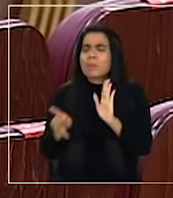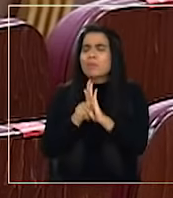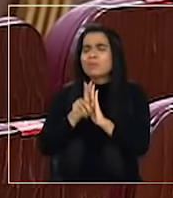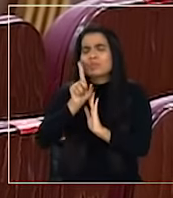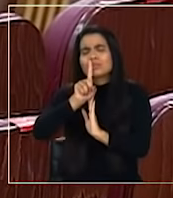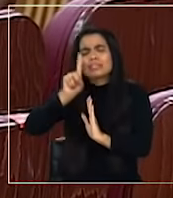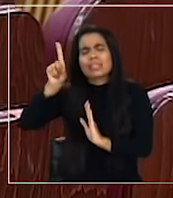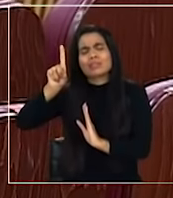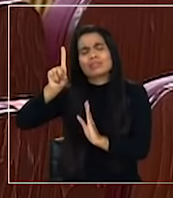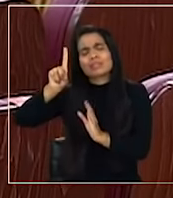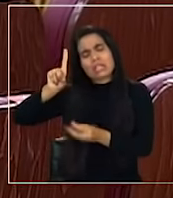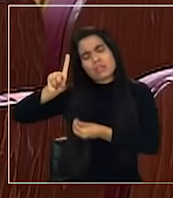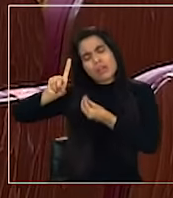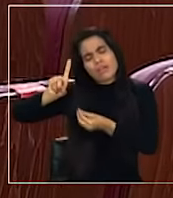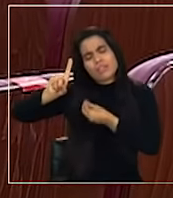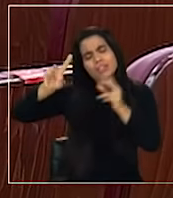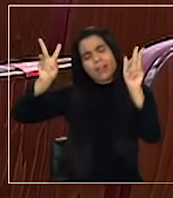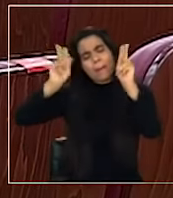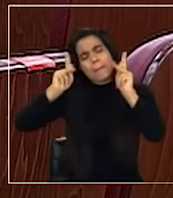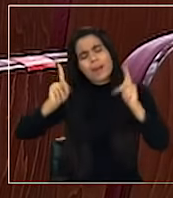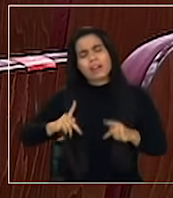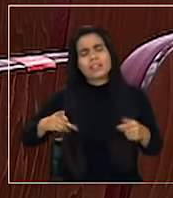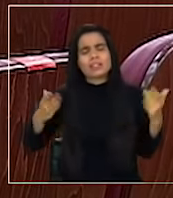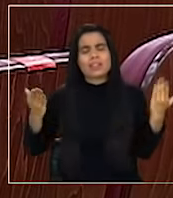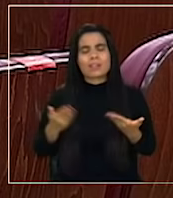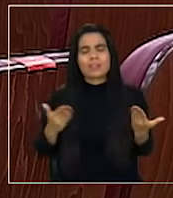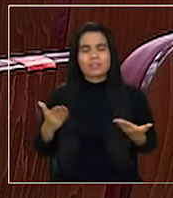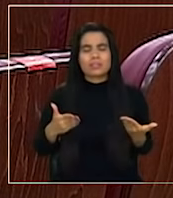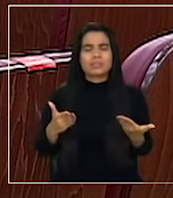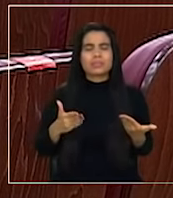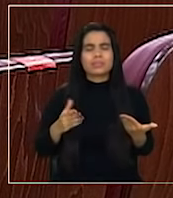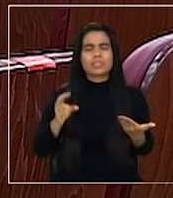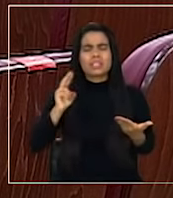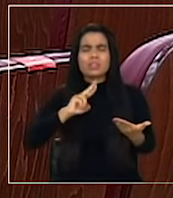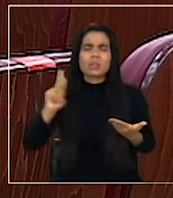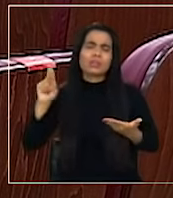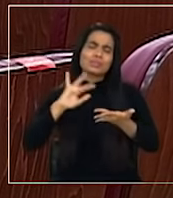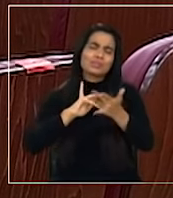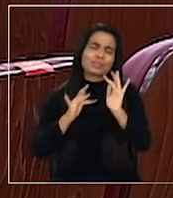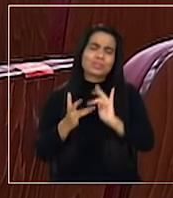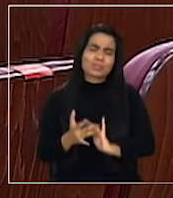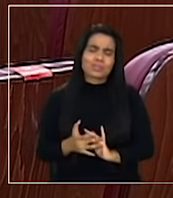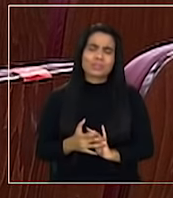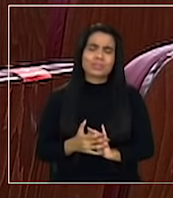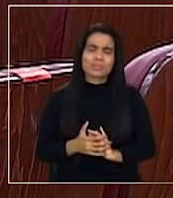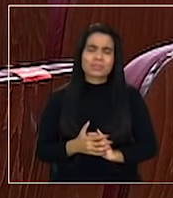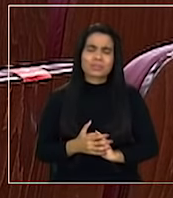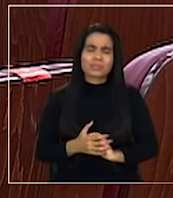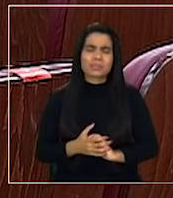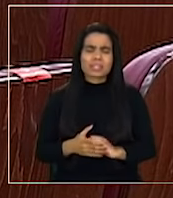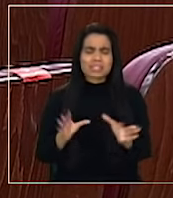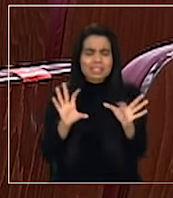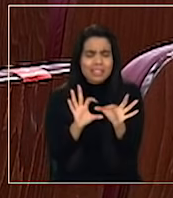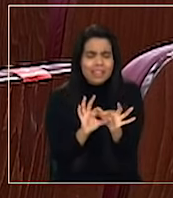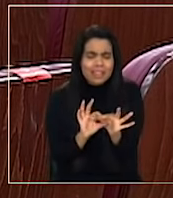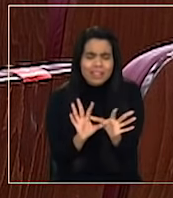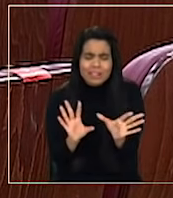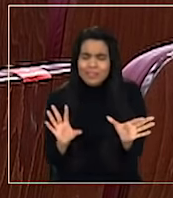Deus te dá paz agora, em nome do Senhor Jesus. Seja